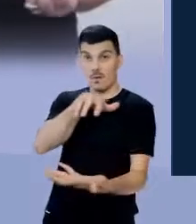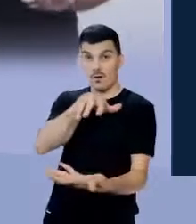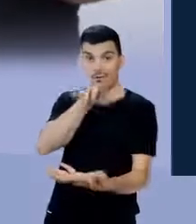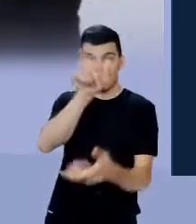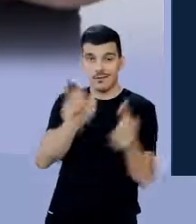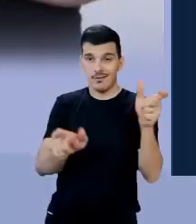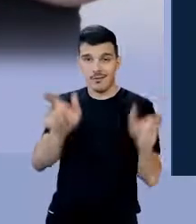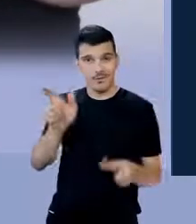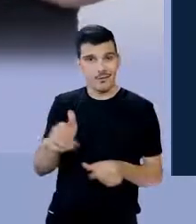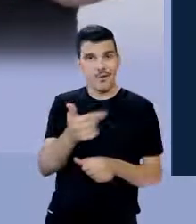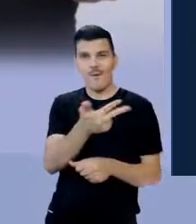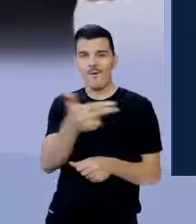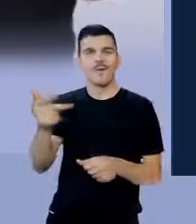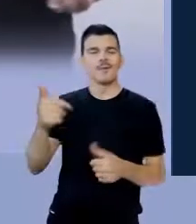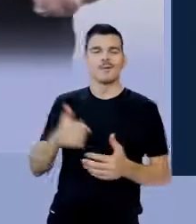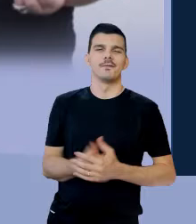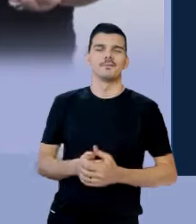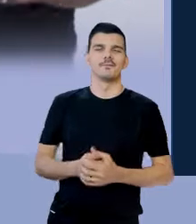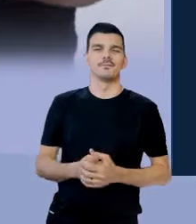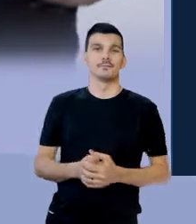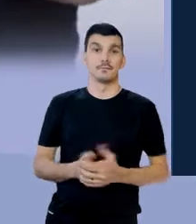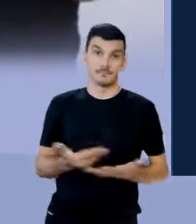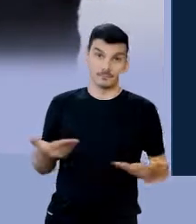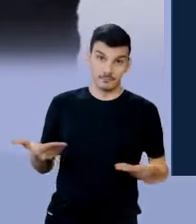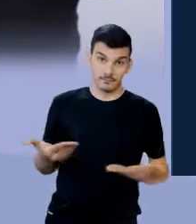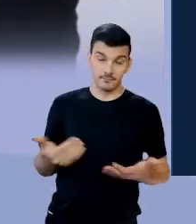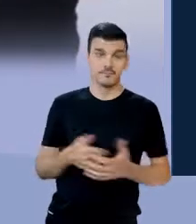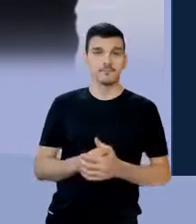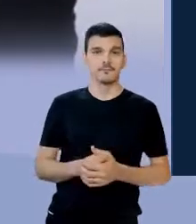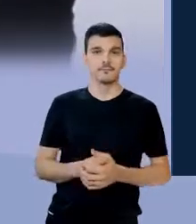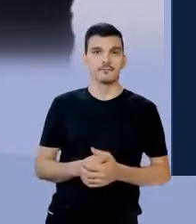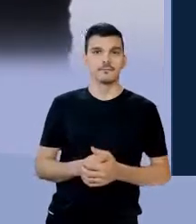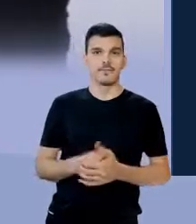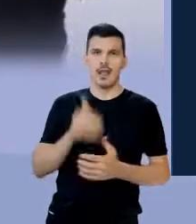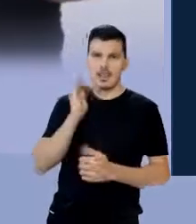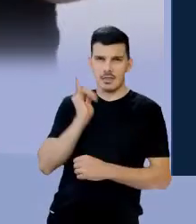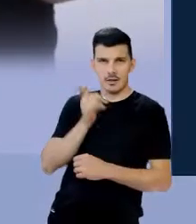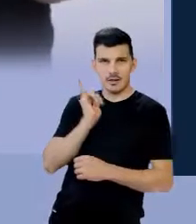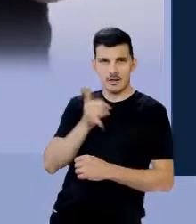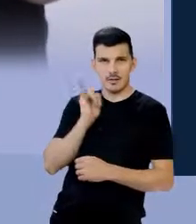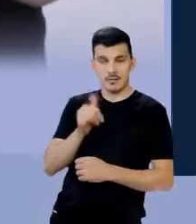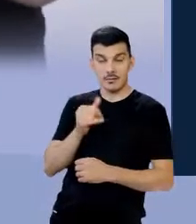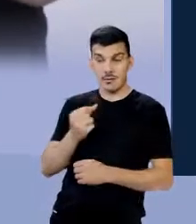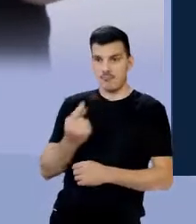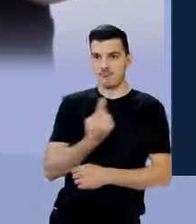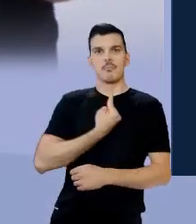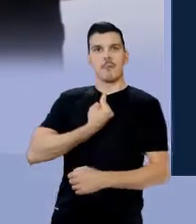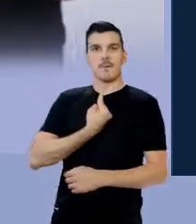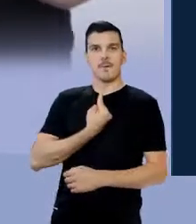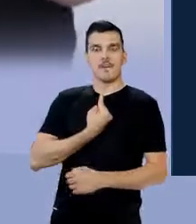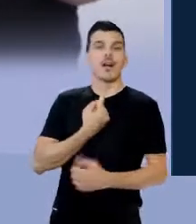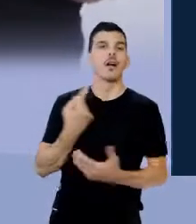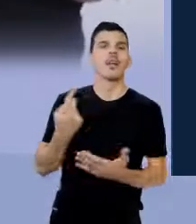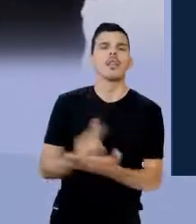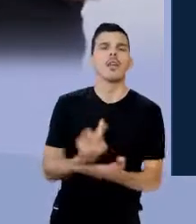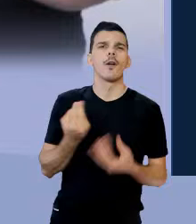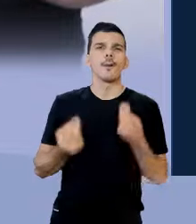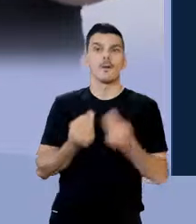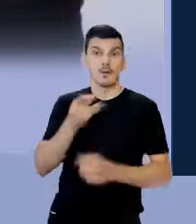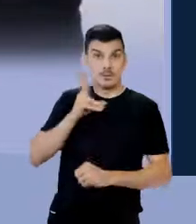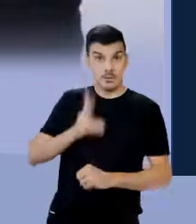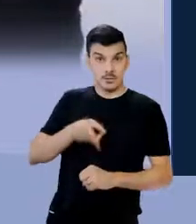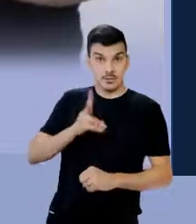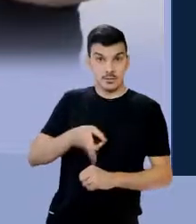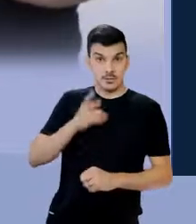o mundo e com as pessoas à sua volta. Então, a narrativa em primeira pessoa